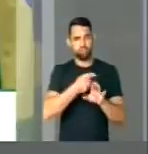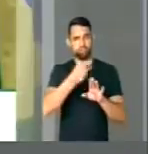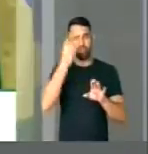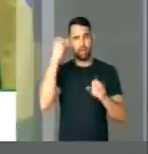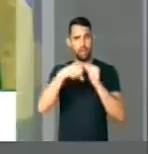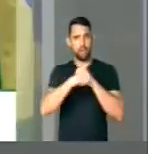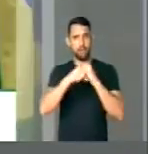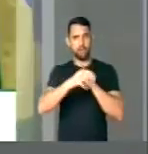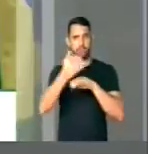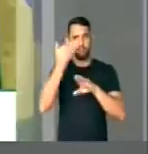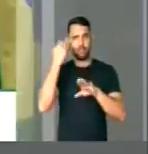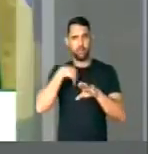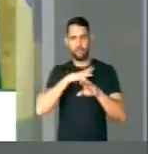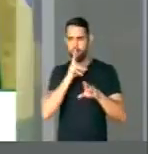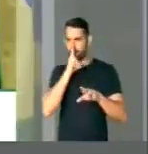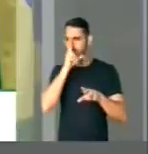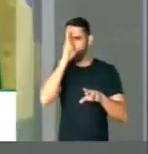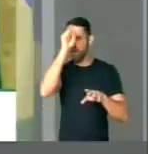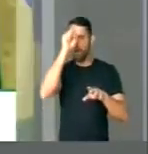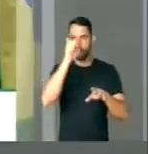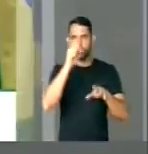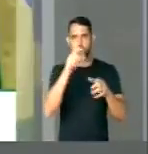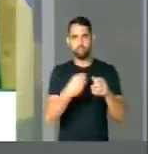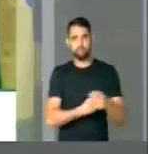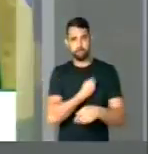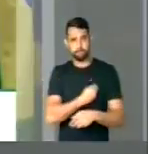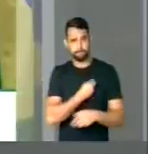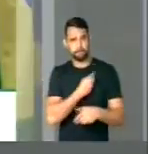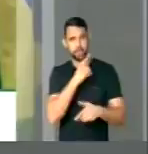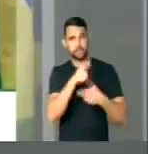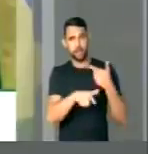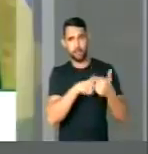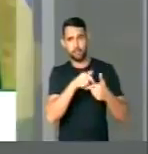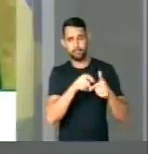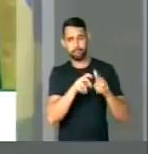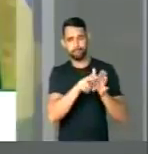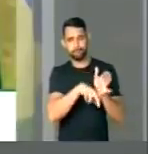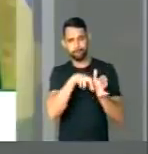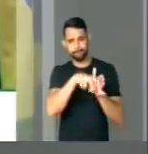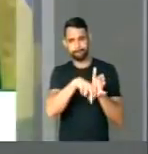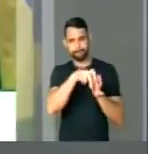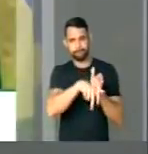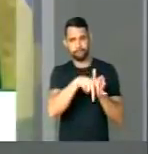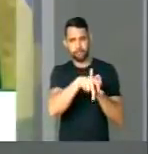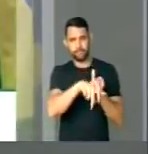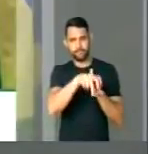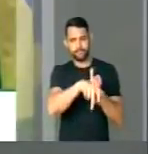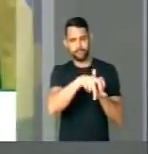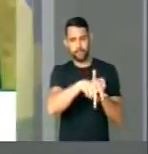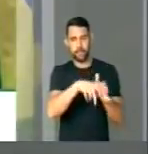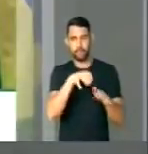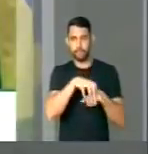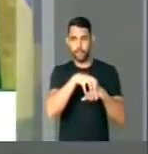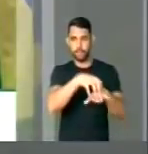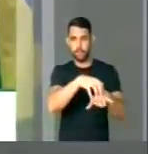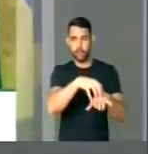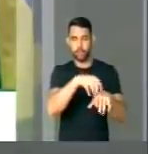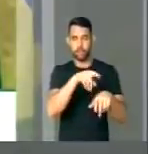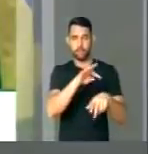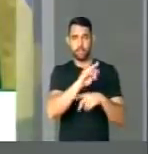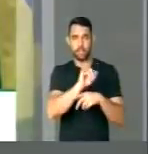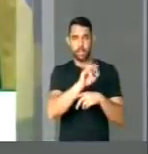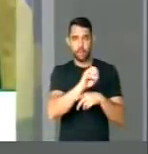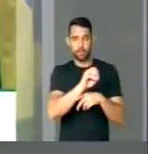passadas um forte uma forte presença da do transporte de passageiros sobre